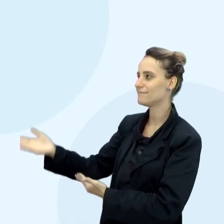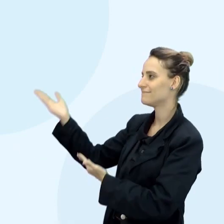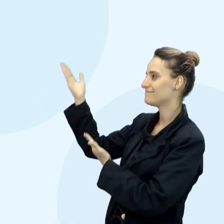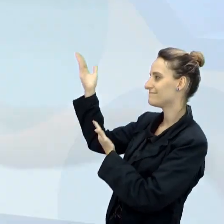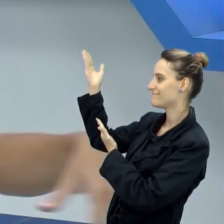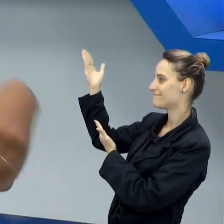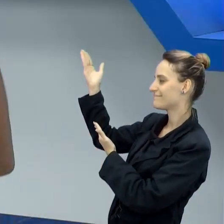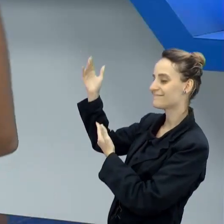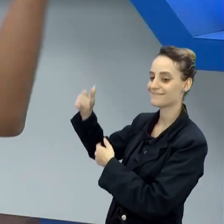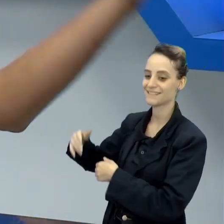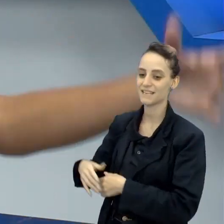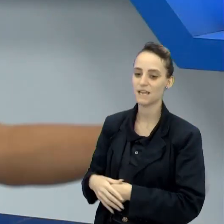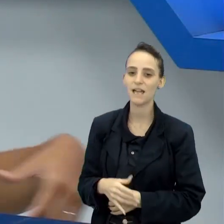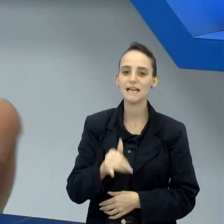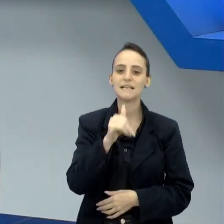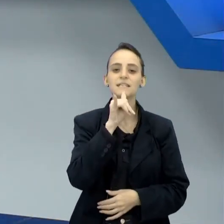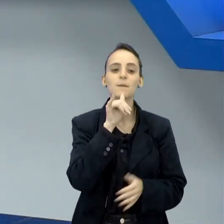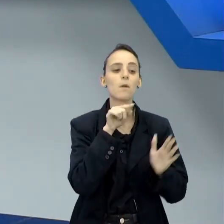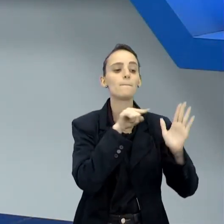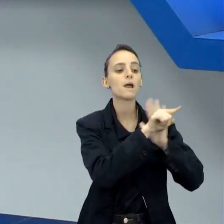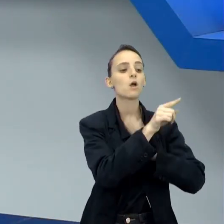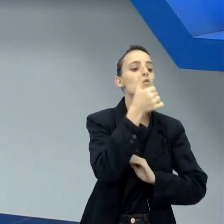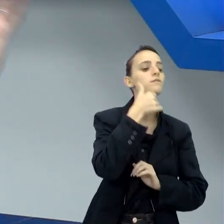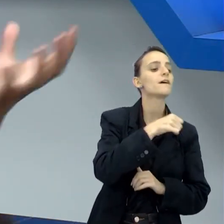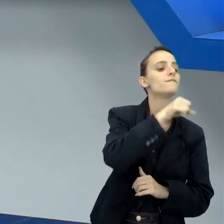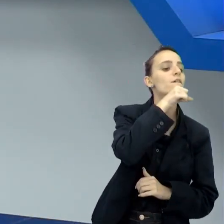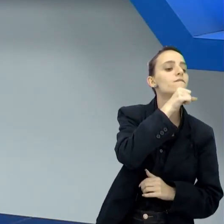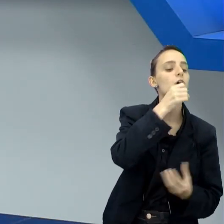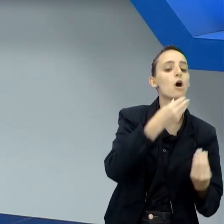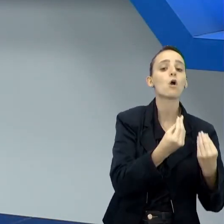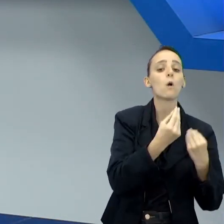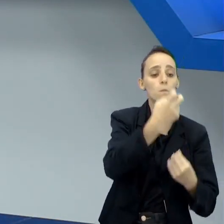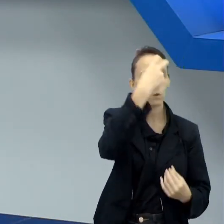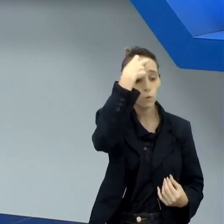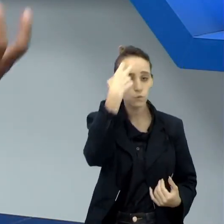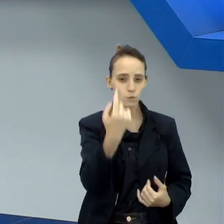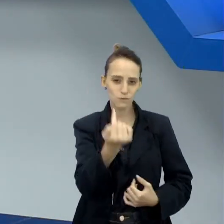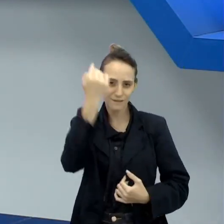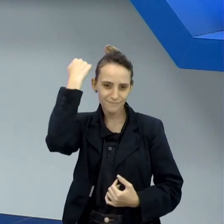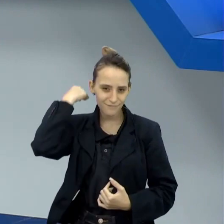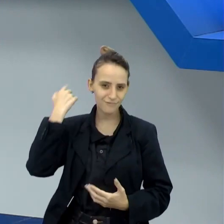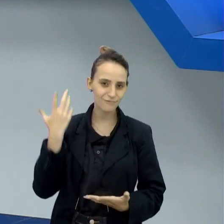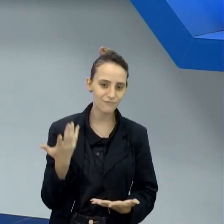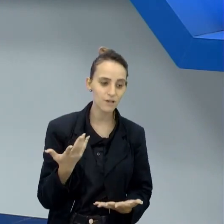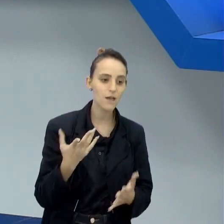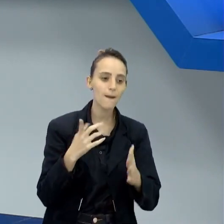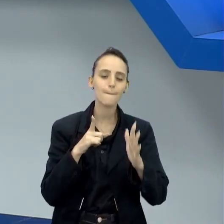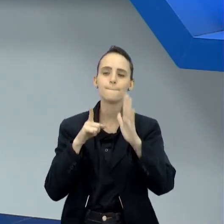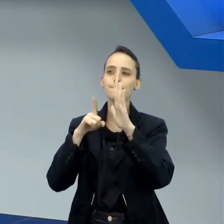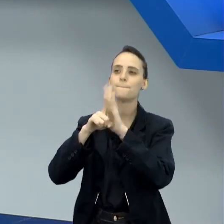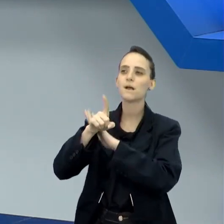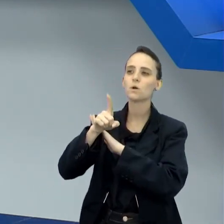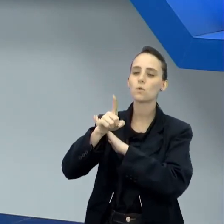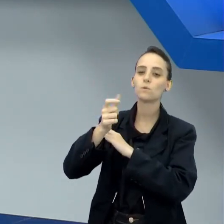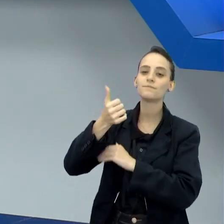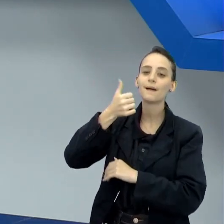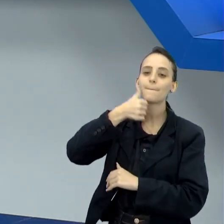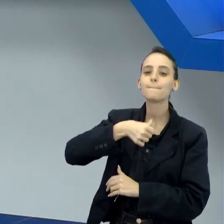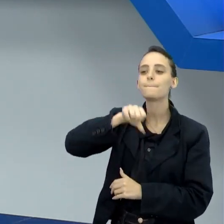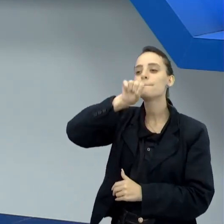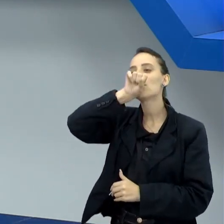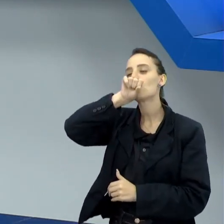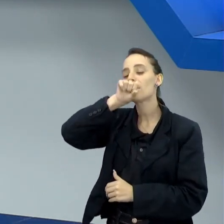eles, perguntar para os avós, para os pais, e esse reconhecimento da diversidade, dos diferentes grupos, é que vai